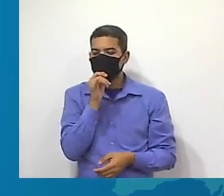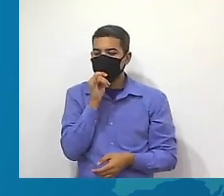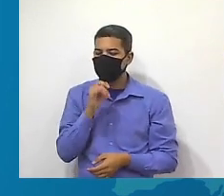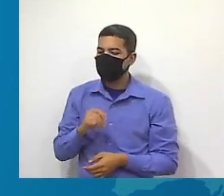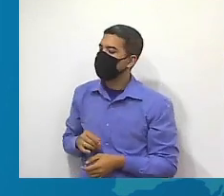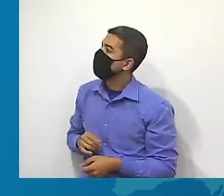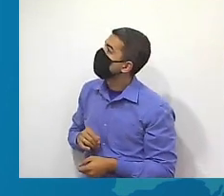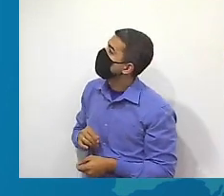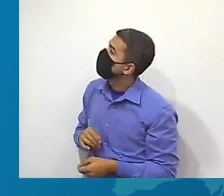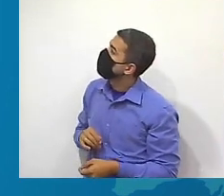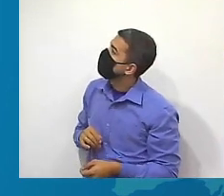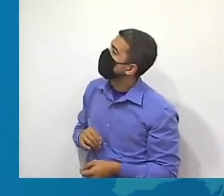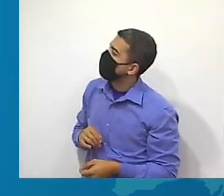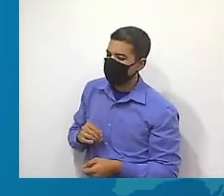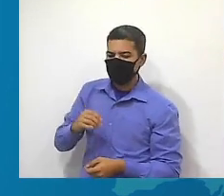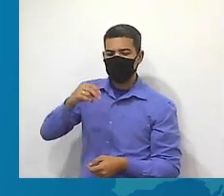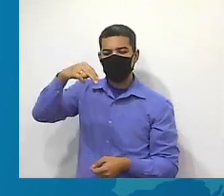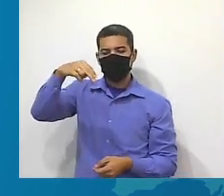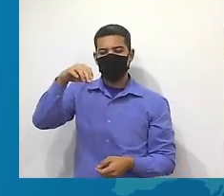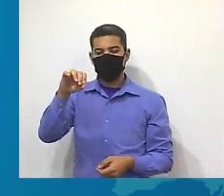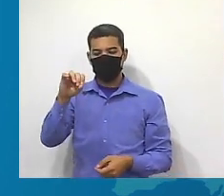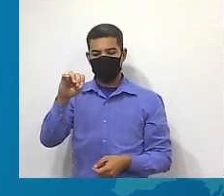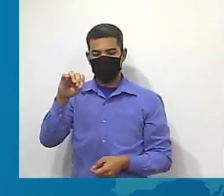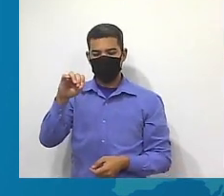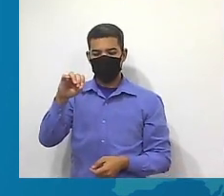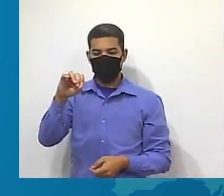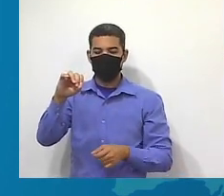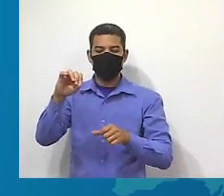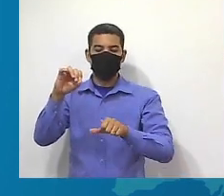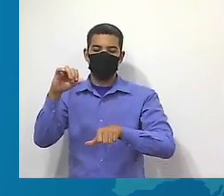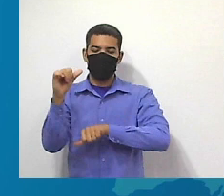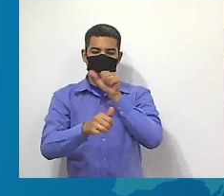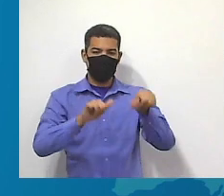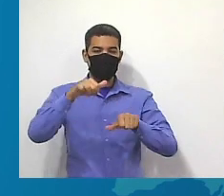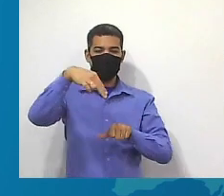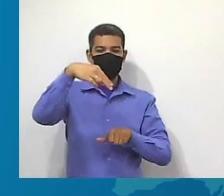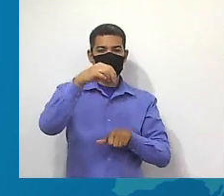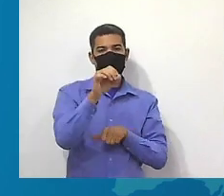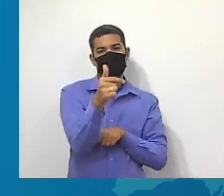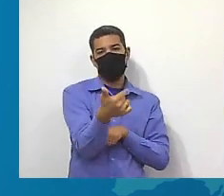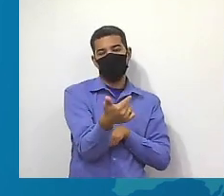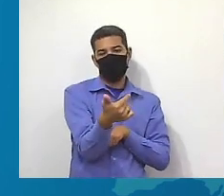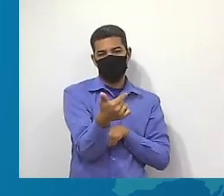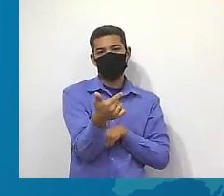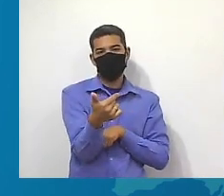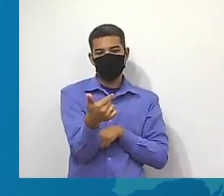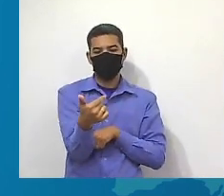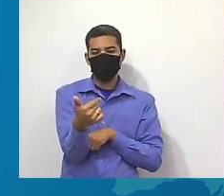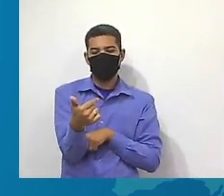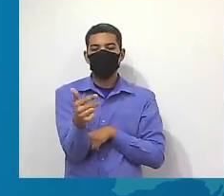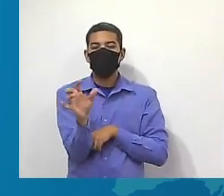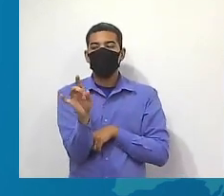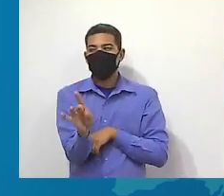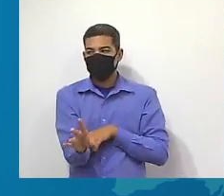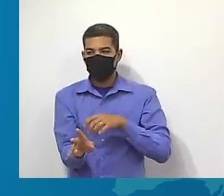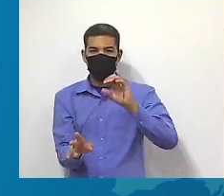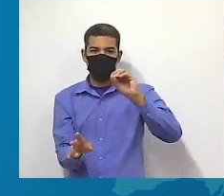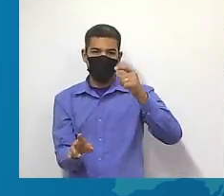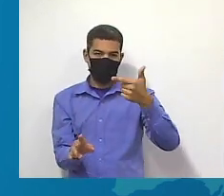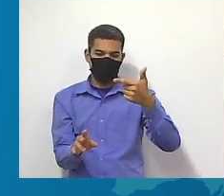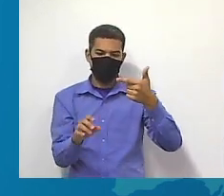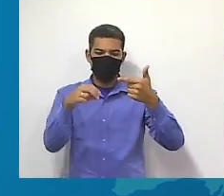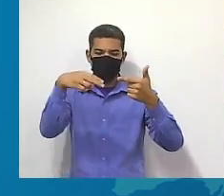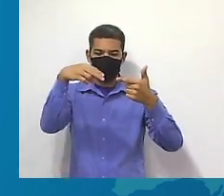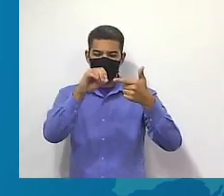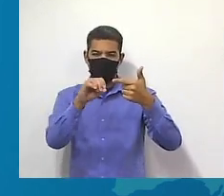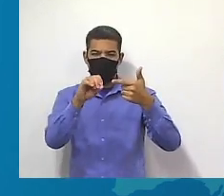NO, ao final da reação é produzido o NO2. Então, o nitrogênio estava ligado a apenas um oxigênio, agora está